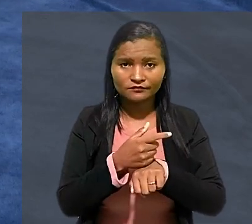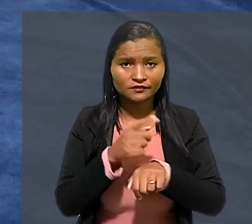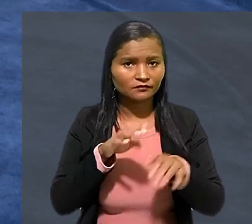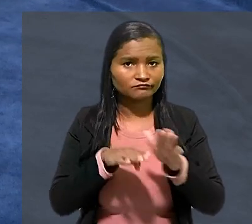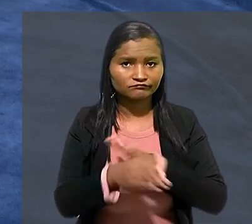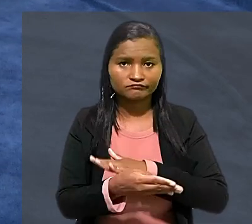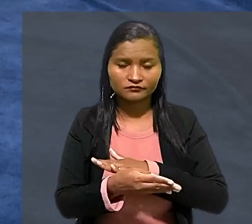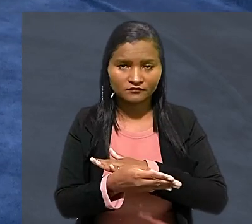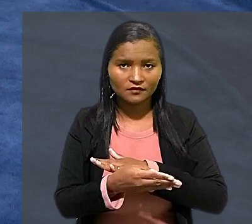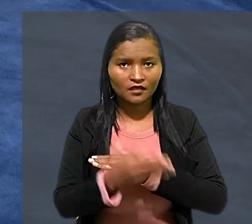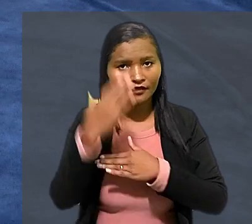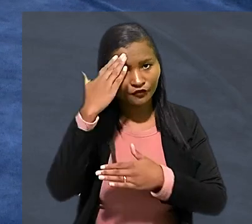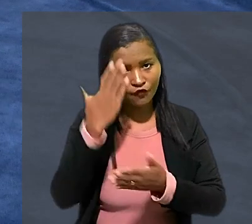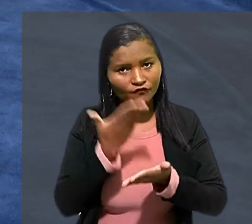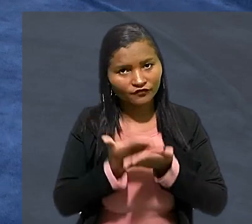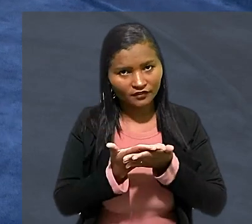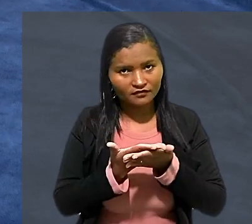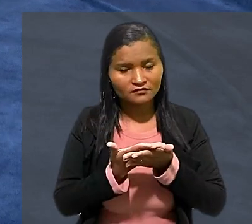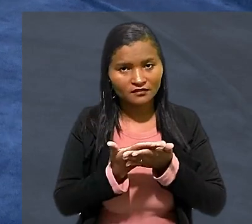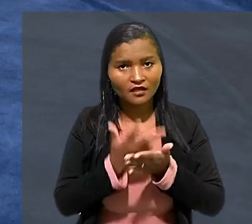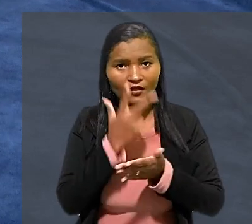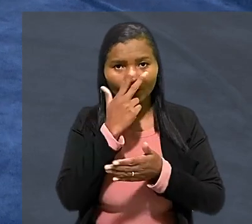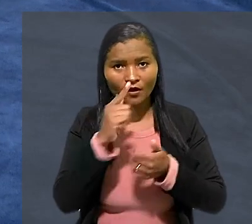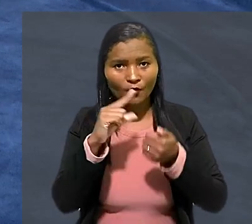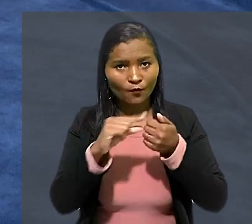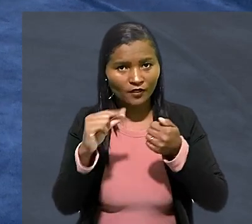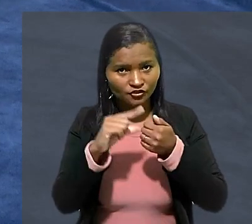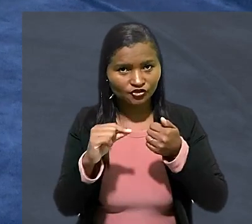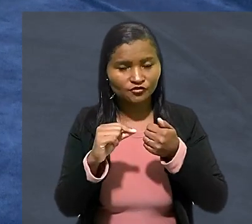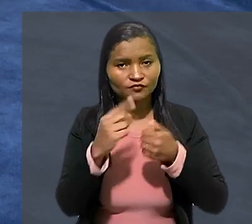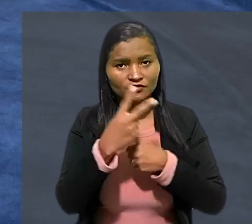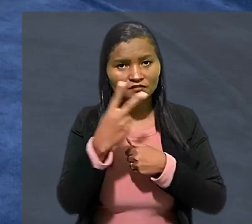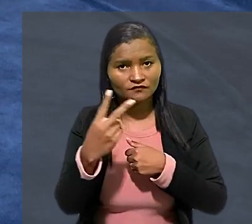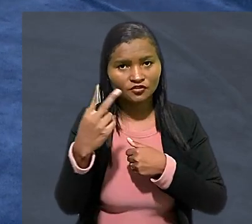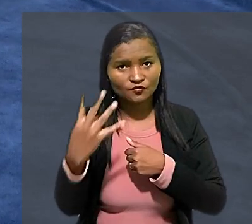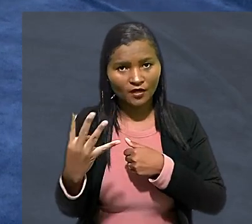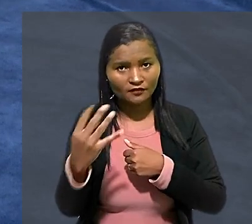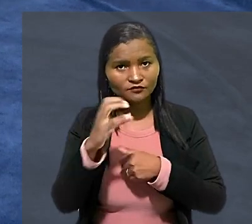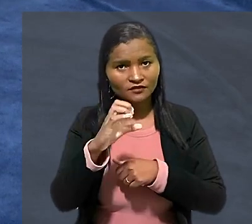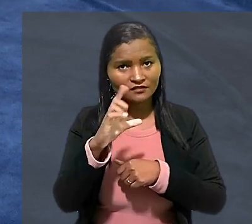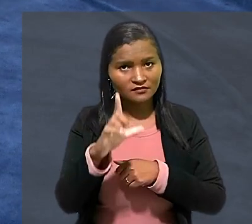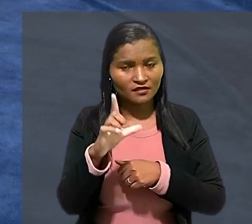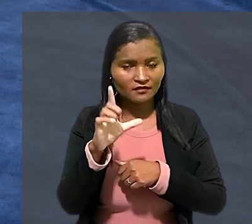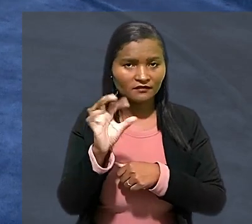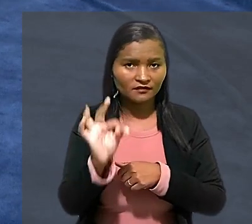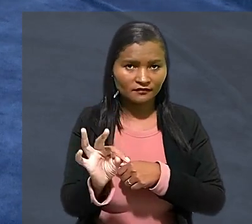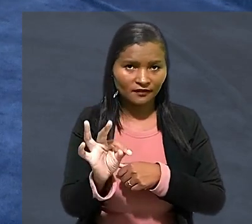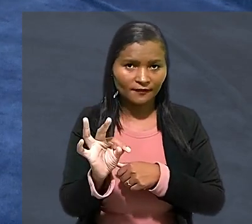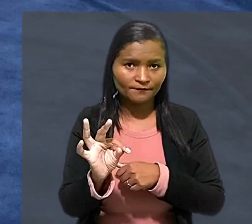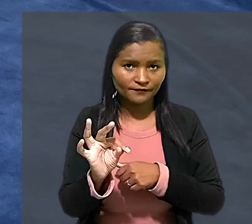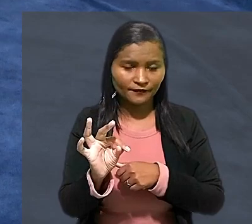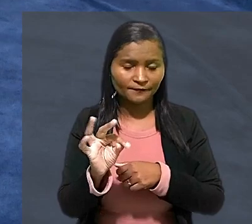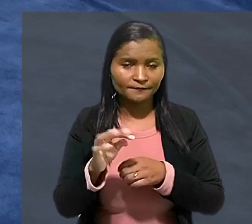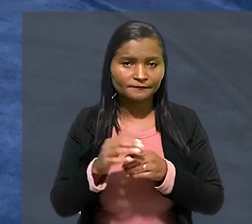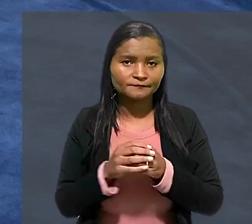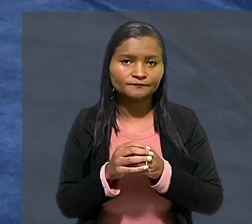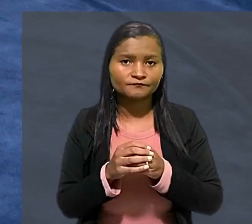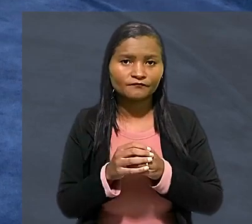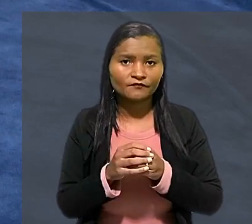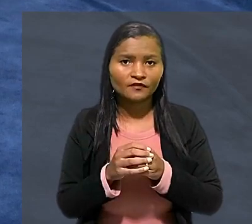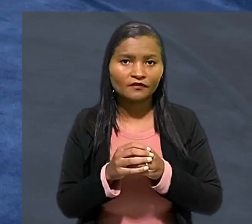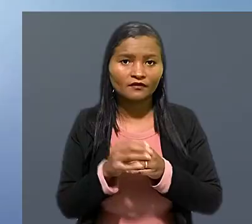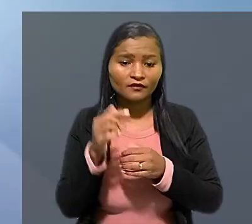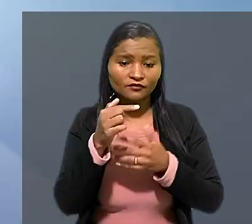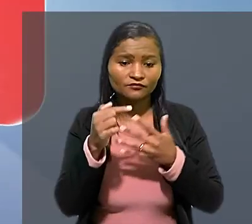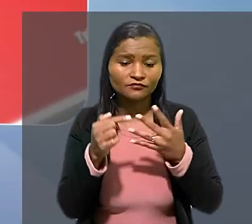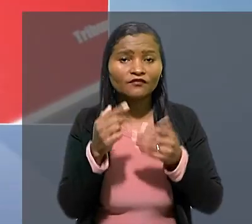cargos não se enquadravam como de confiança, conforme o artigo 224 da Consolidação das Leis do Trabalho, a